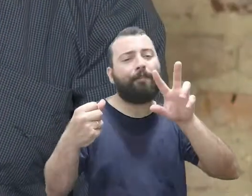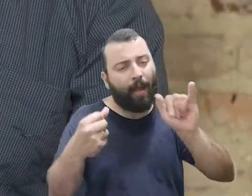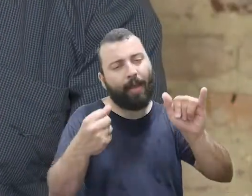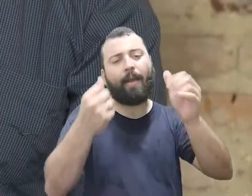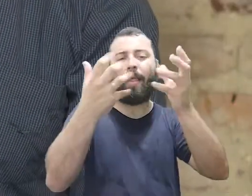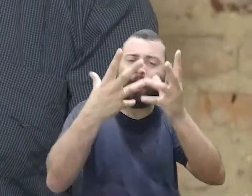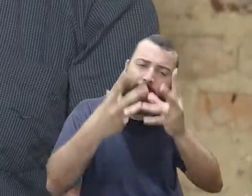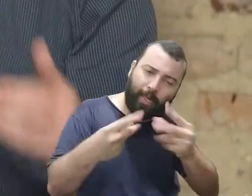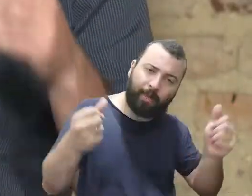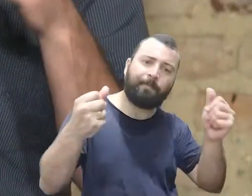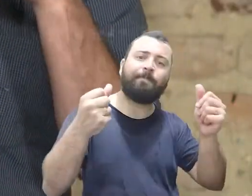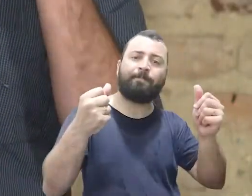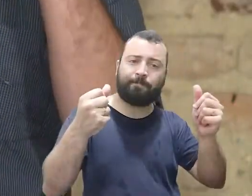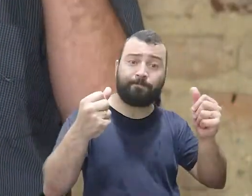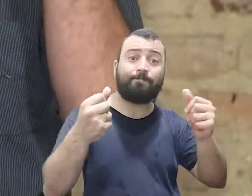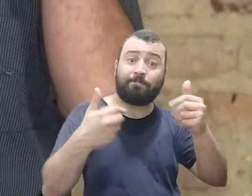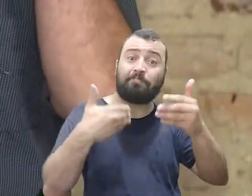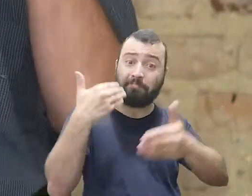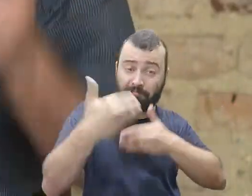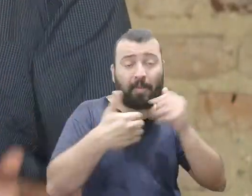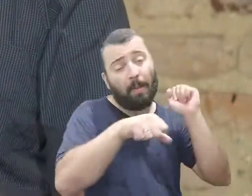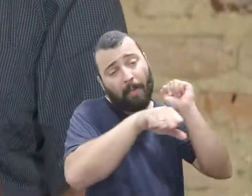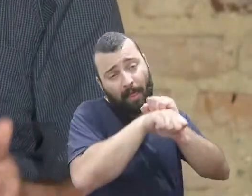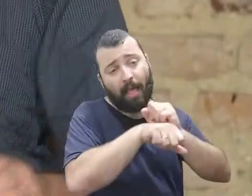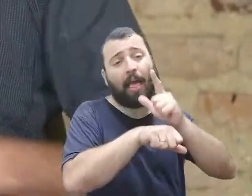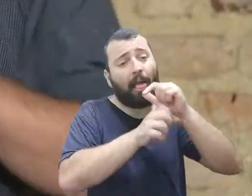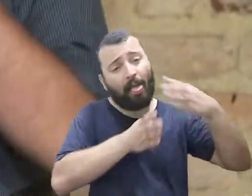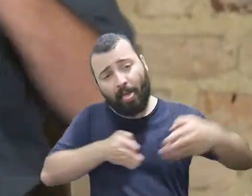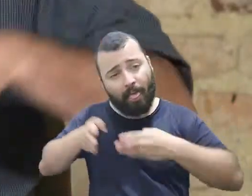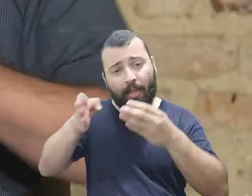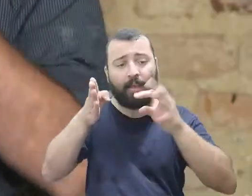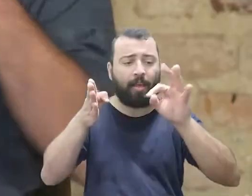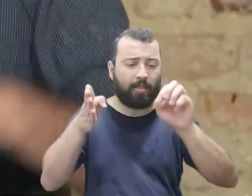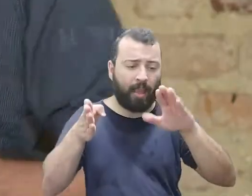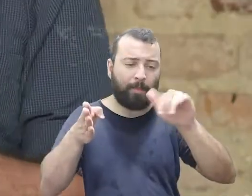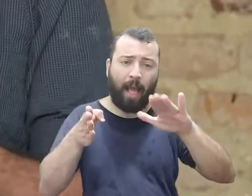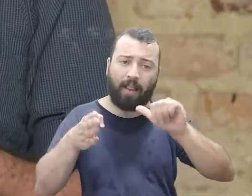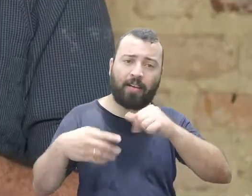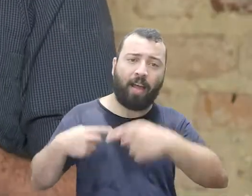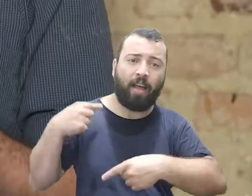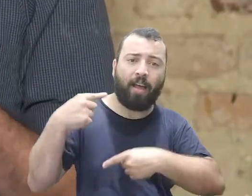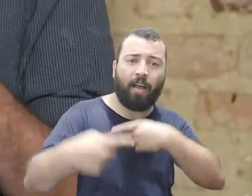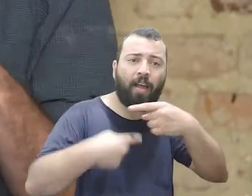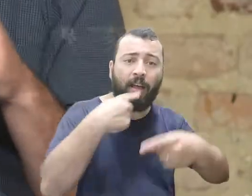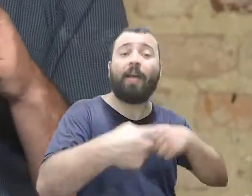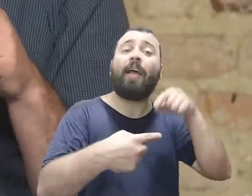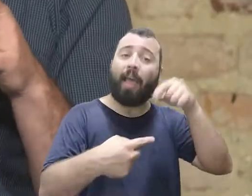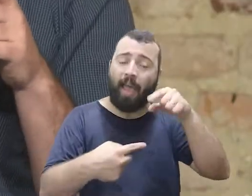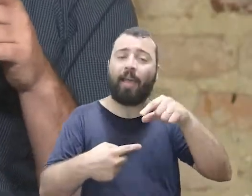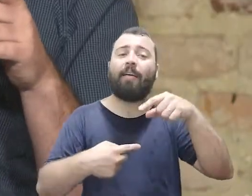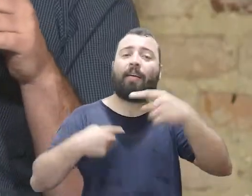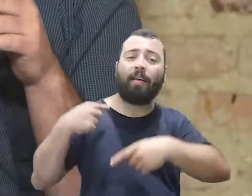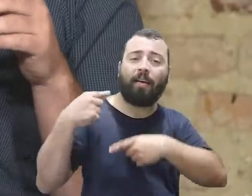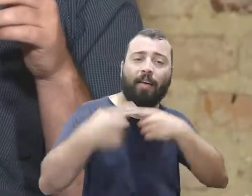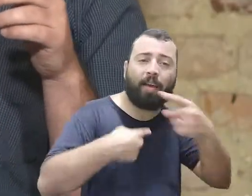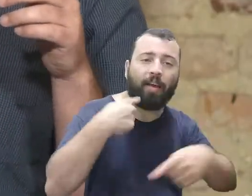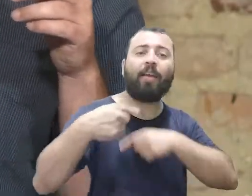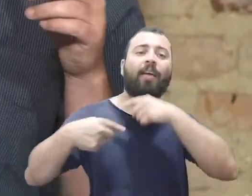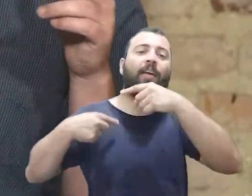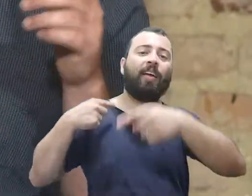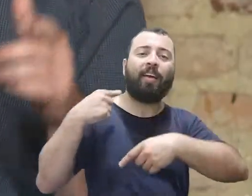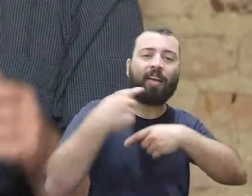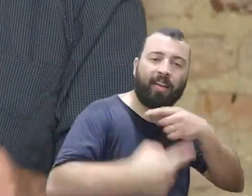a derretimentos e interrupção da circulação termoanina e assim uma cadeia, fazendo esse padrão de